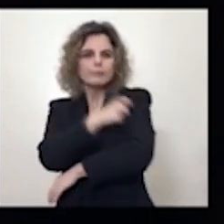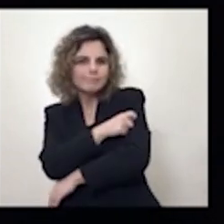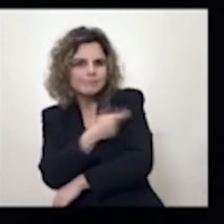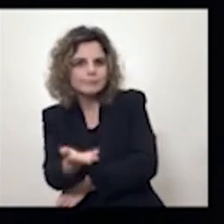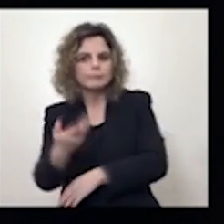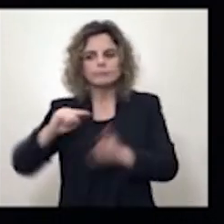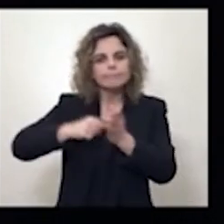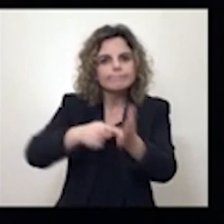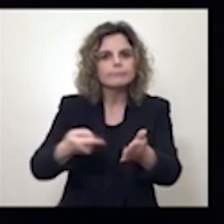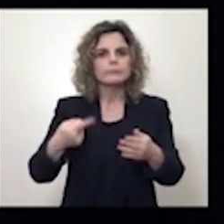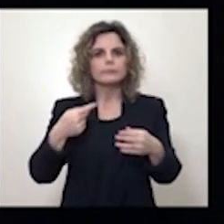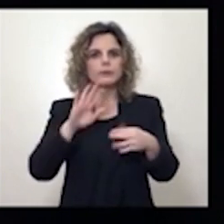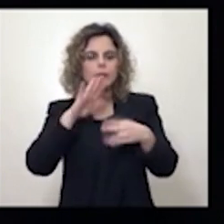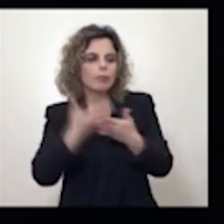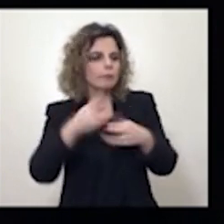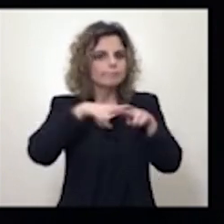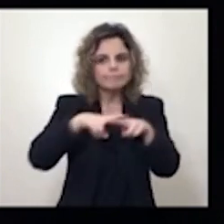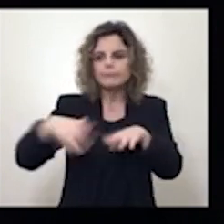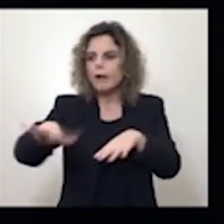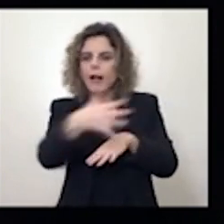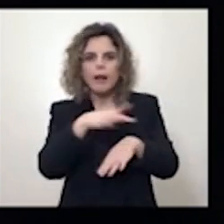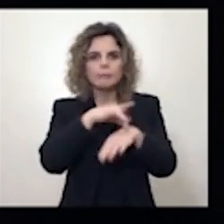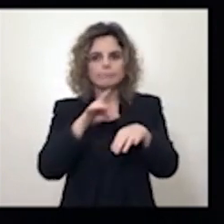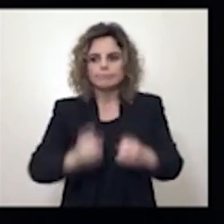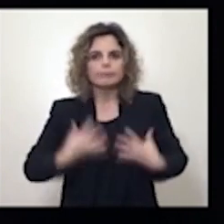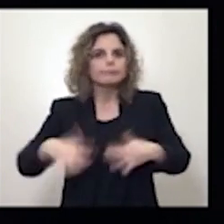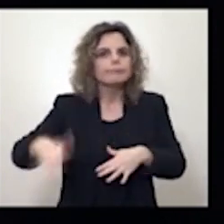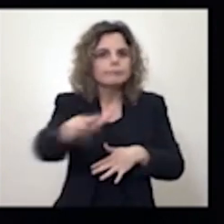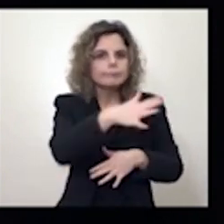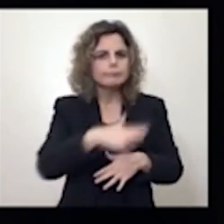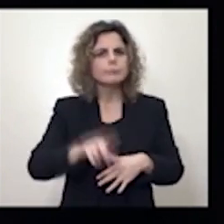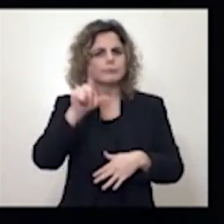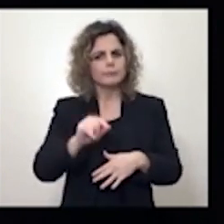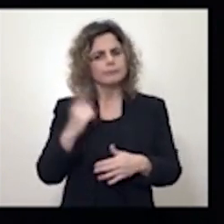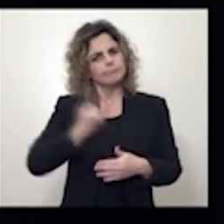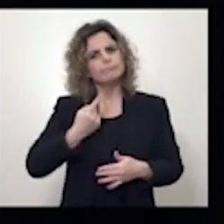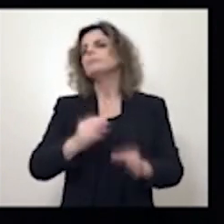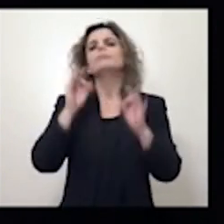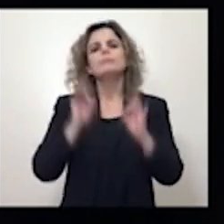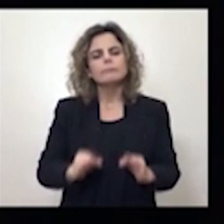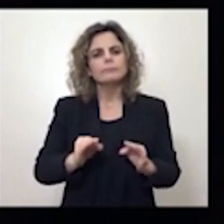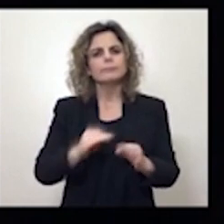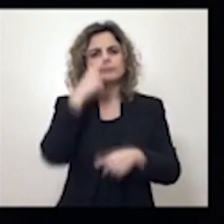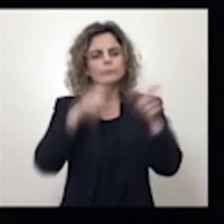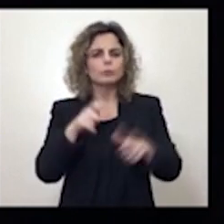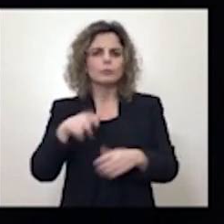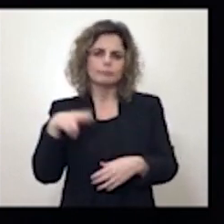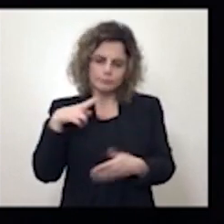testagem, do rastreio, e deve ter presentes os sinais certos a dar aos